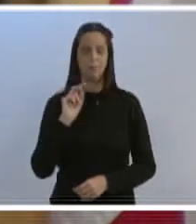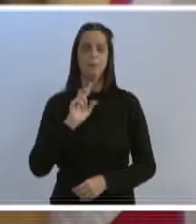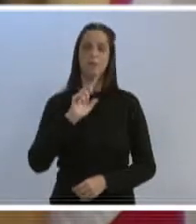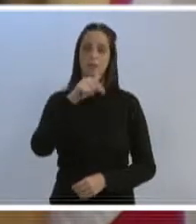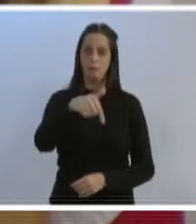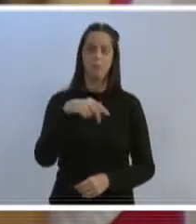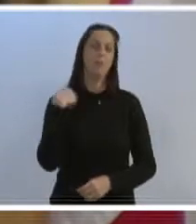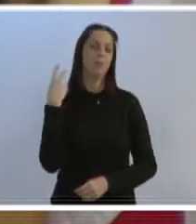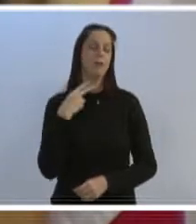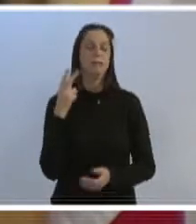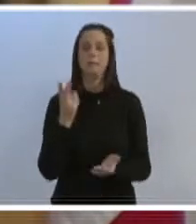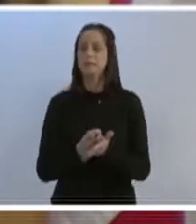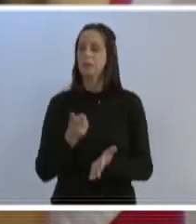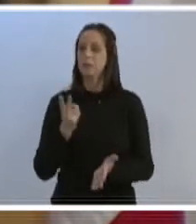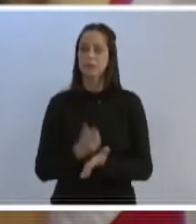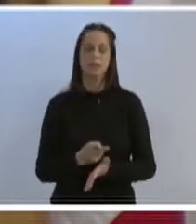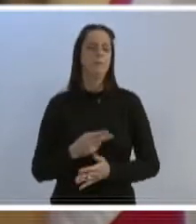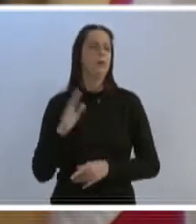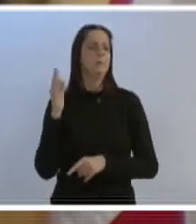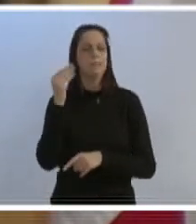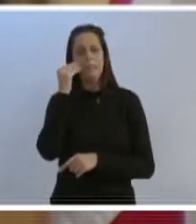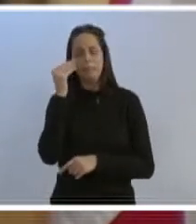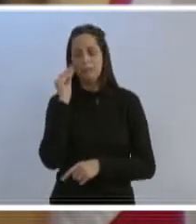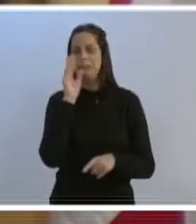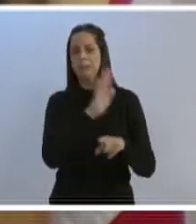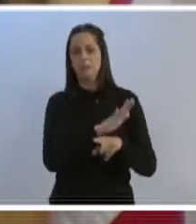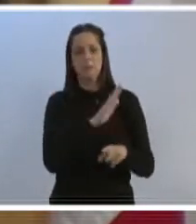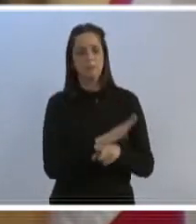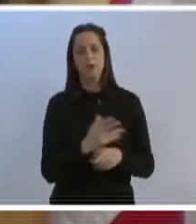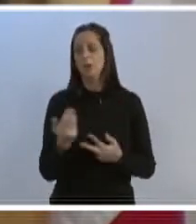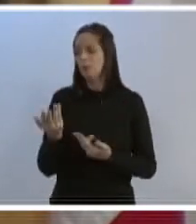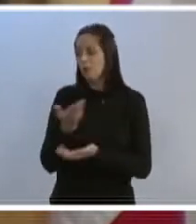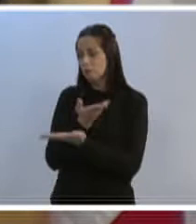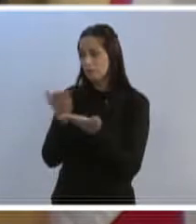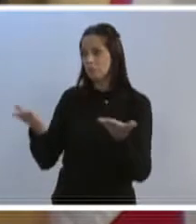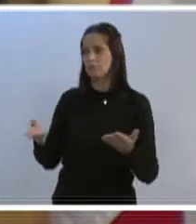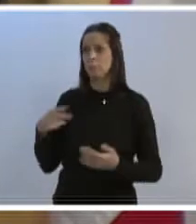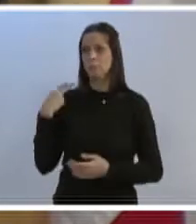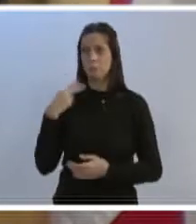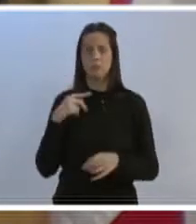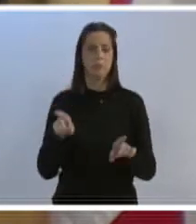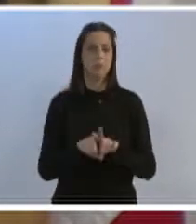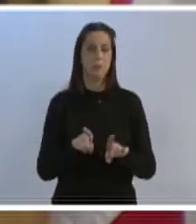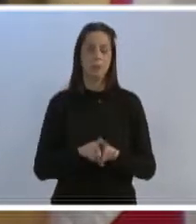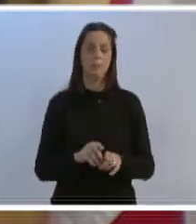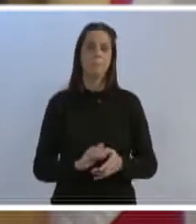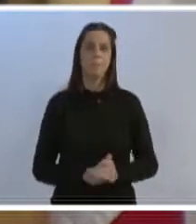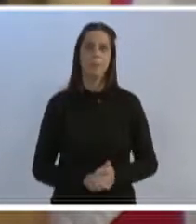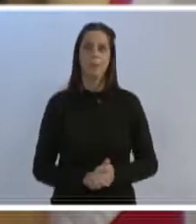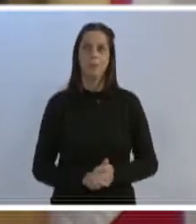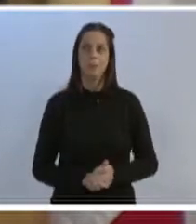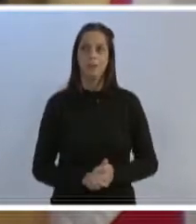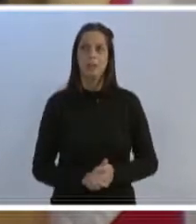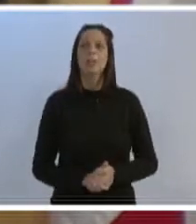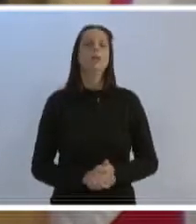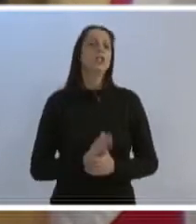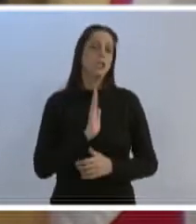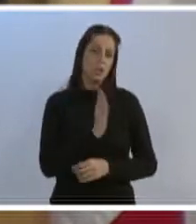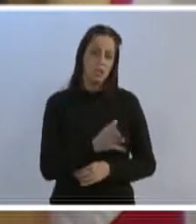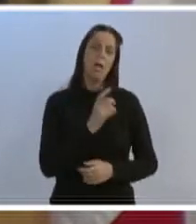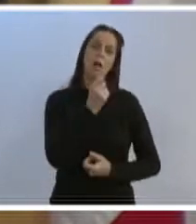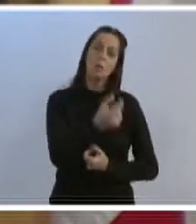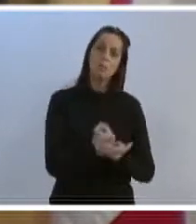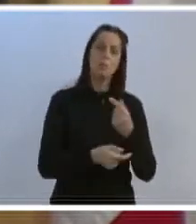é sempre me dediquei por aquela comunidade como os demais parlamentares foi assistido assim em algumas ações